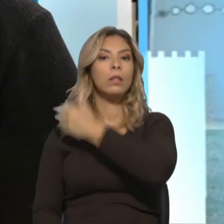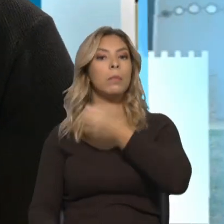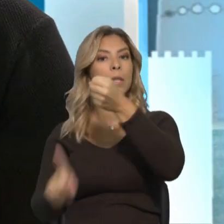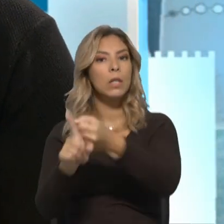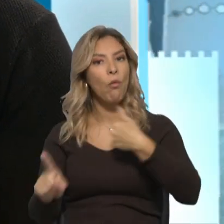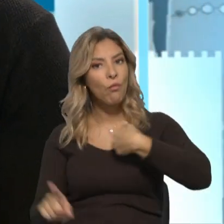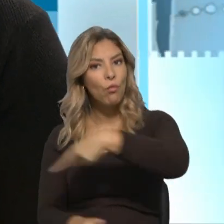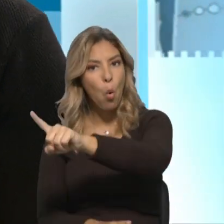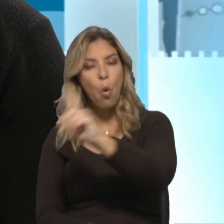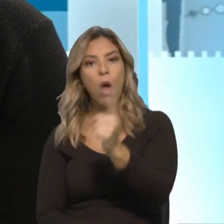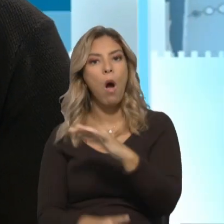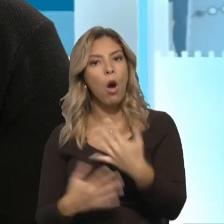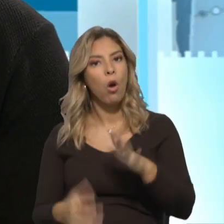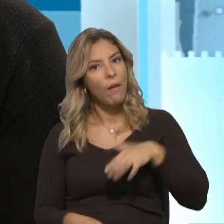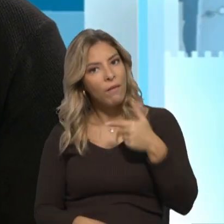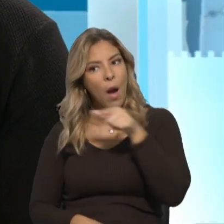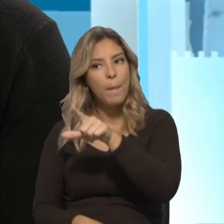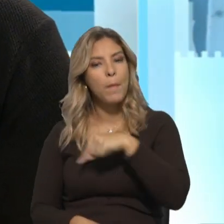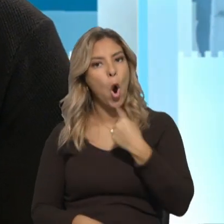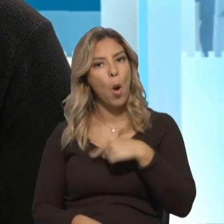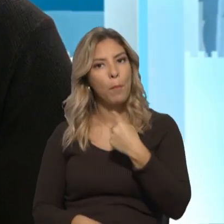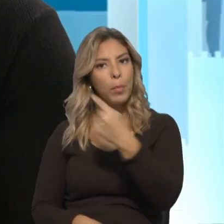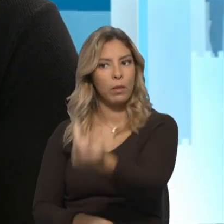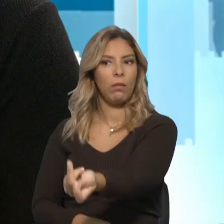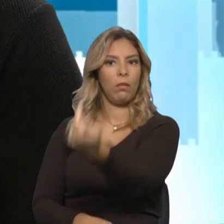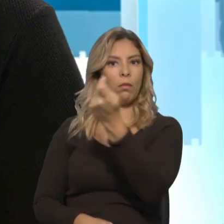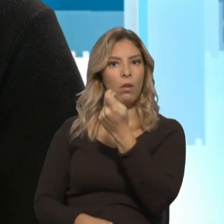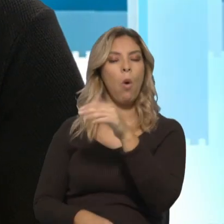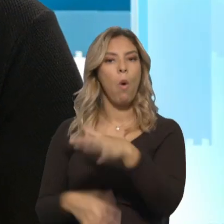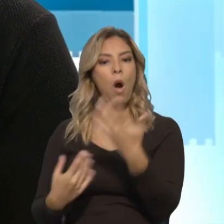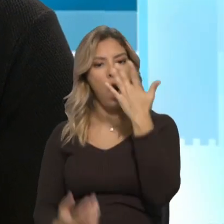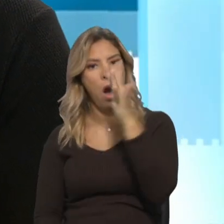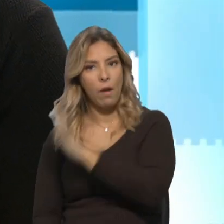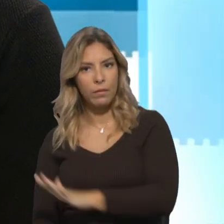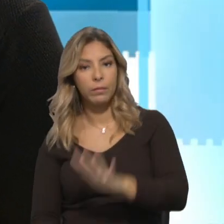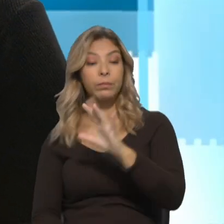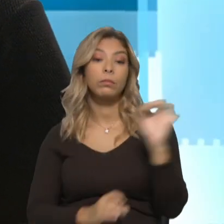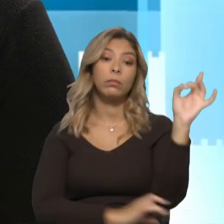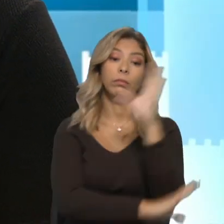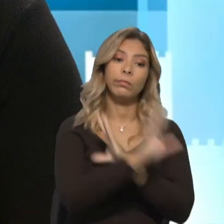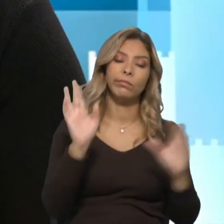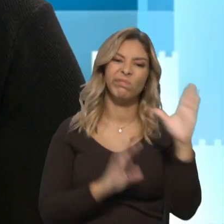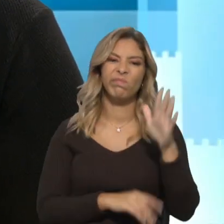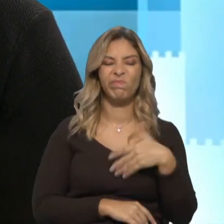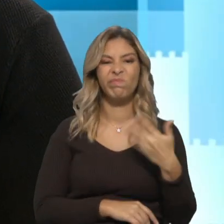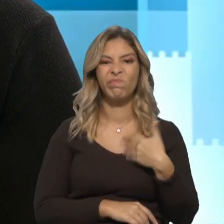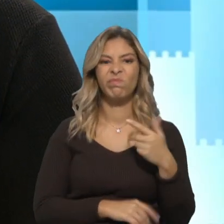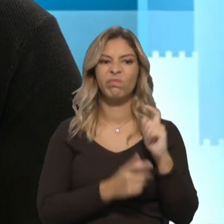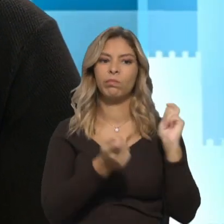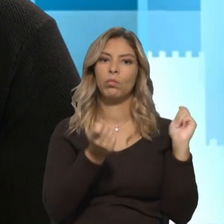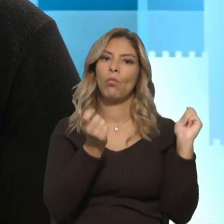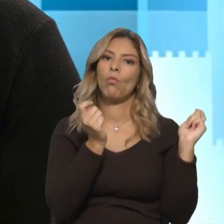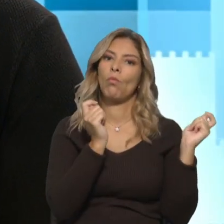Europa, por exemplo. A maior parte das nossas vocações vem de África, porque a Europa infelizmente, está a sofrer uma crise vocacional